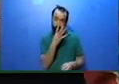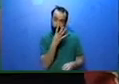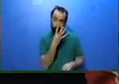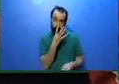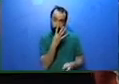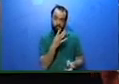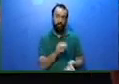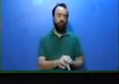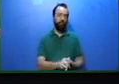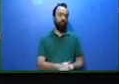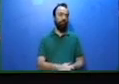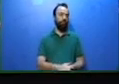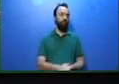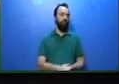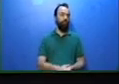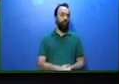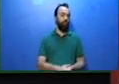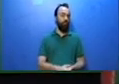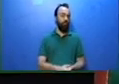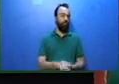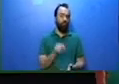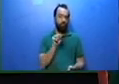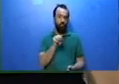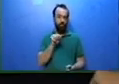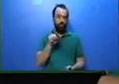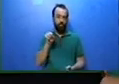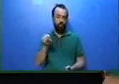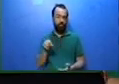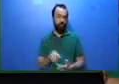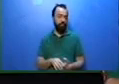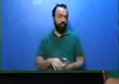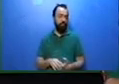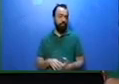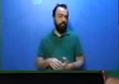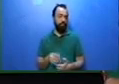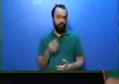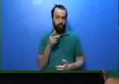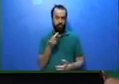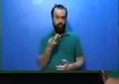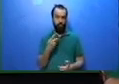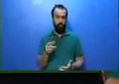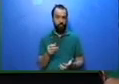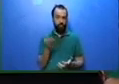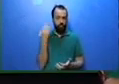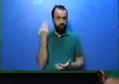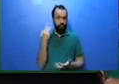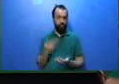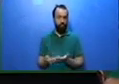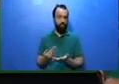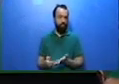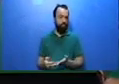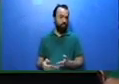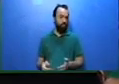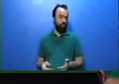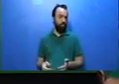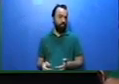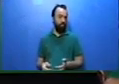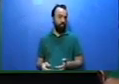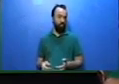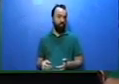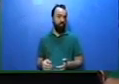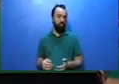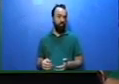admirado com aquela situação. Há reticências aqui, ó, que nós vimos nas aulas passadas. O personagem